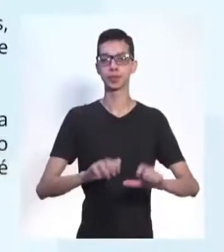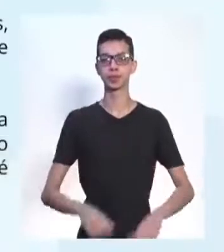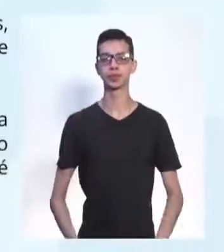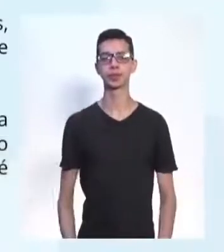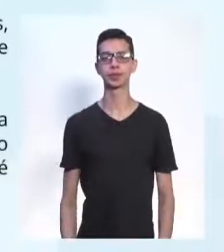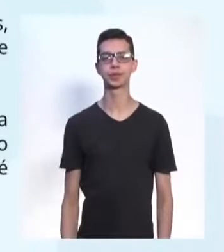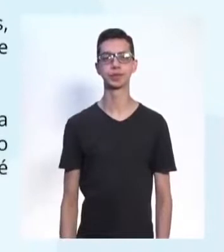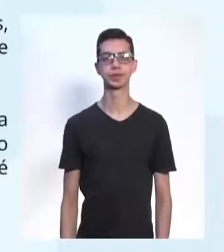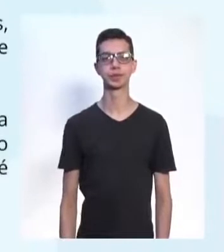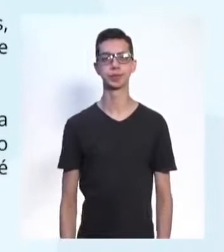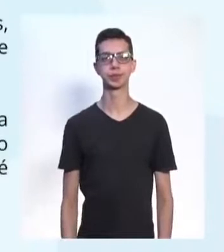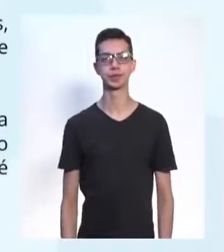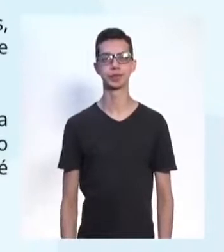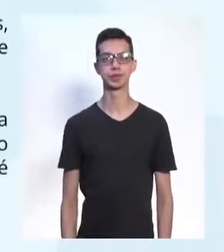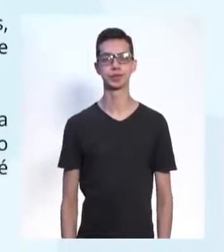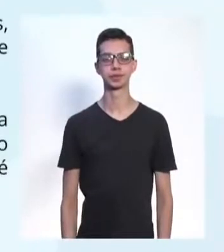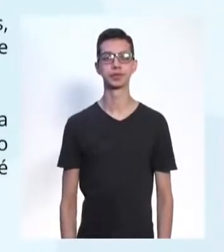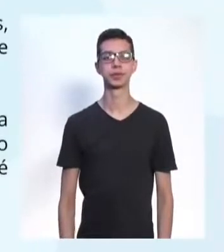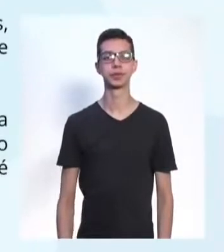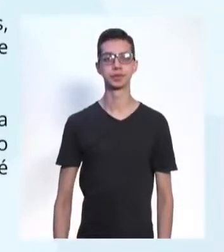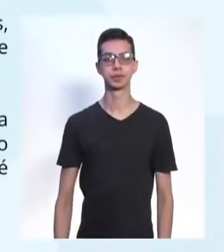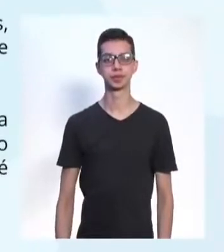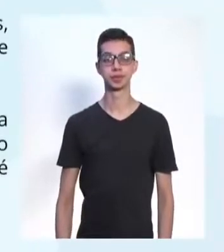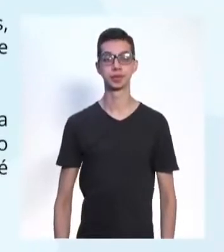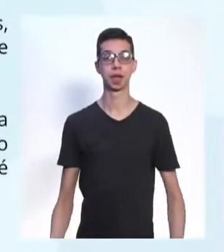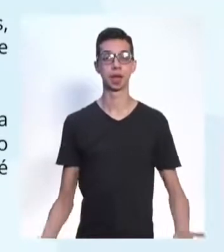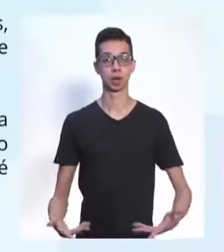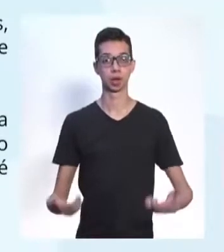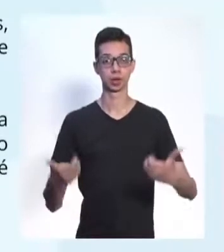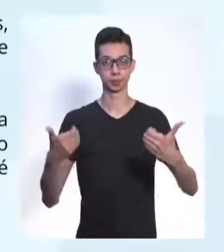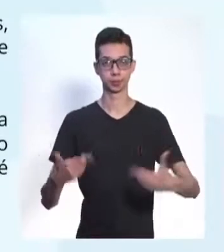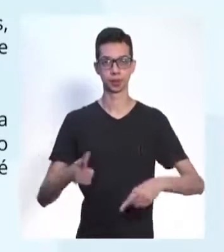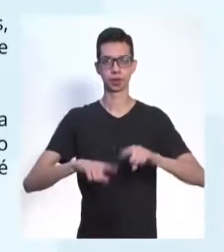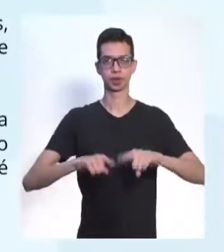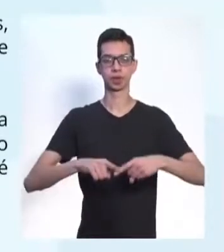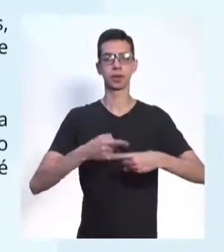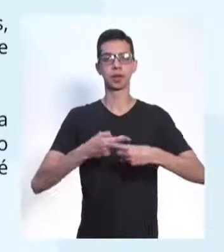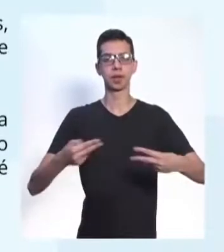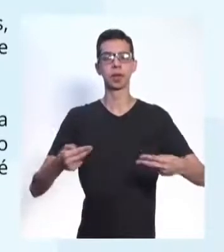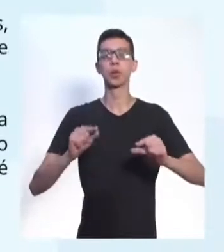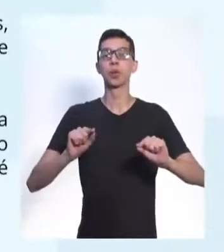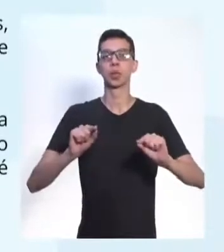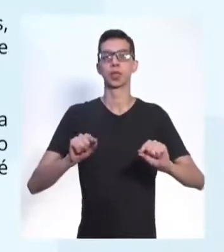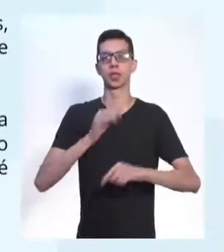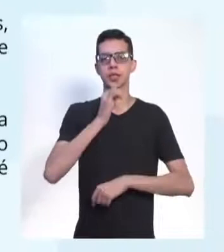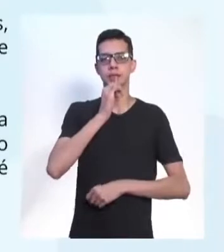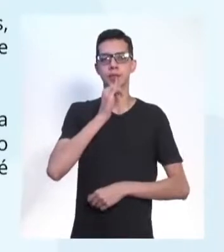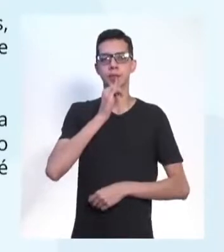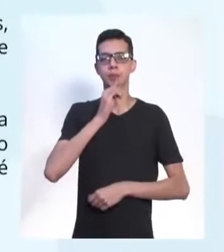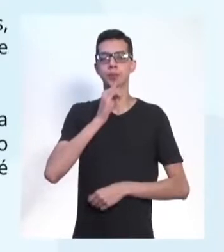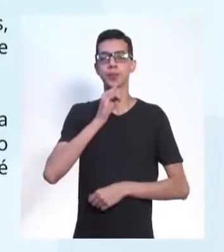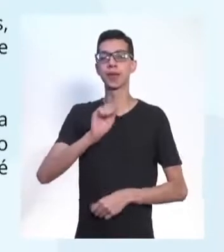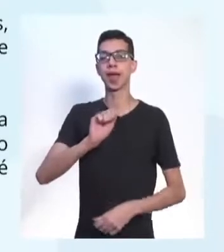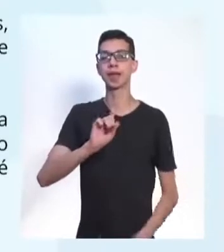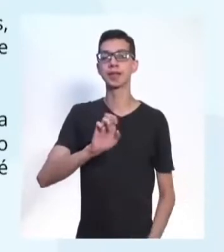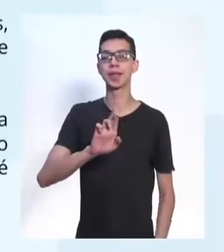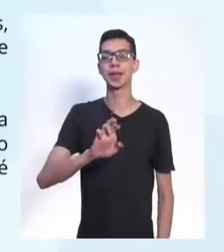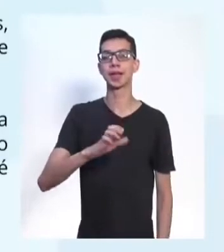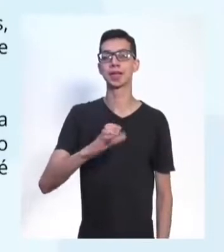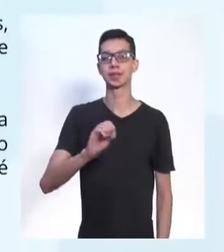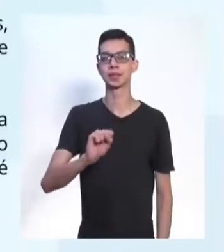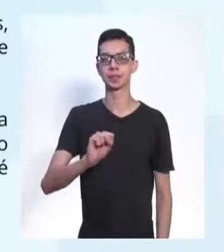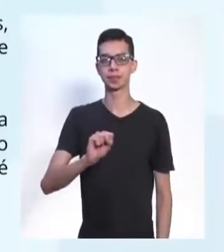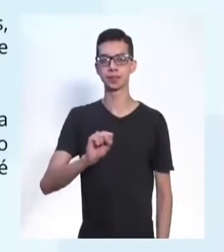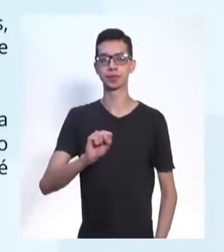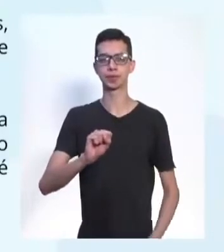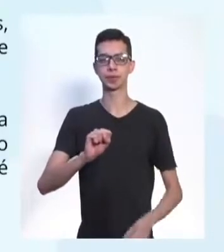agora sobre os adereços. Os adereços são pequenos objetos que pertencem ao cenário ou são utilizados por